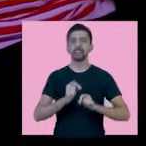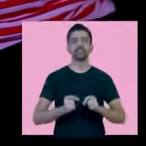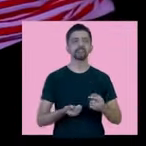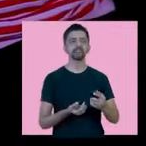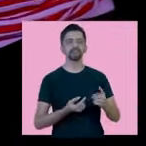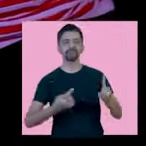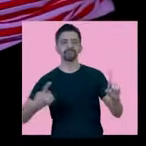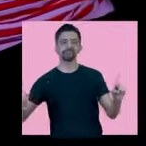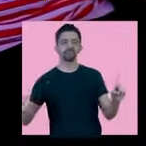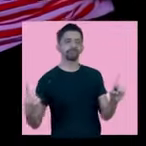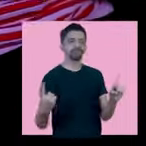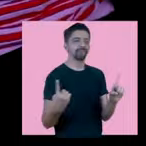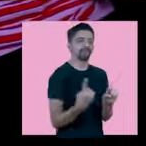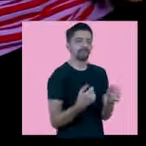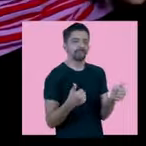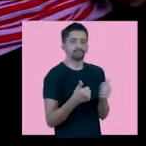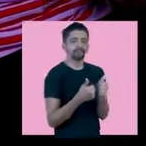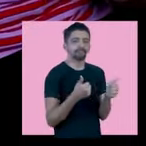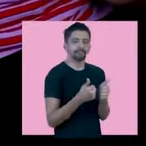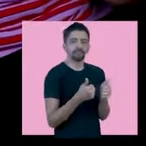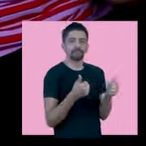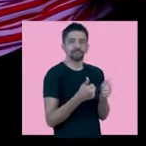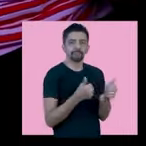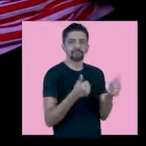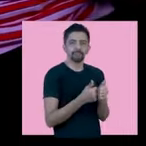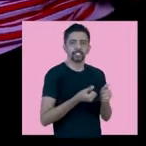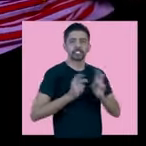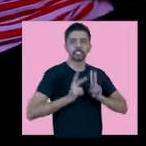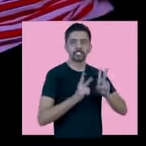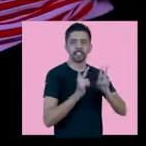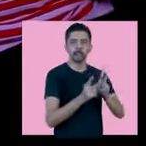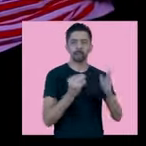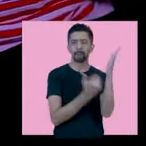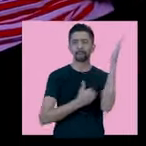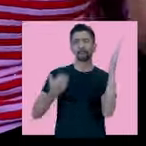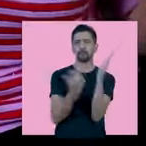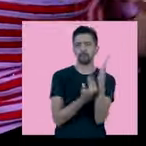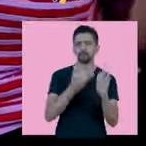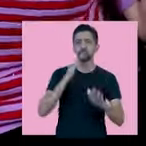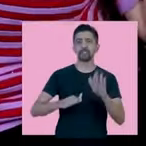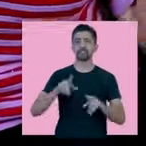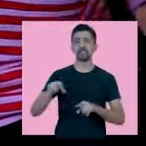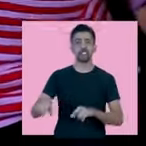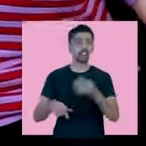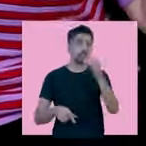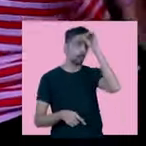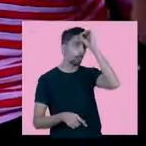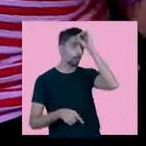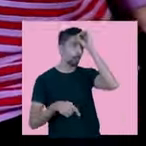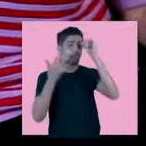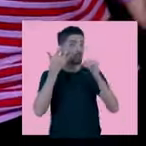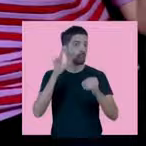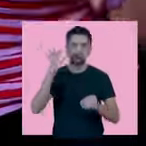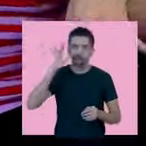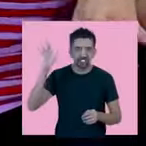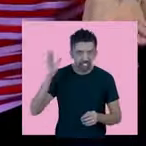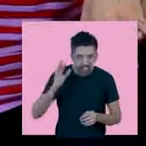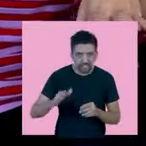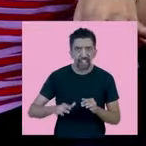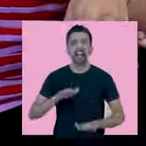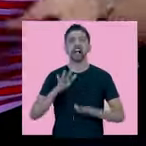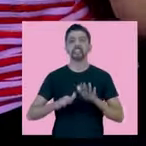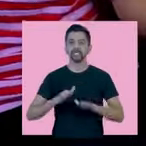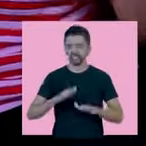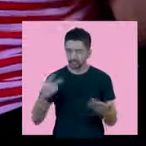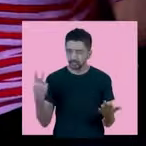dito antes, muitas crianças e adolescentes não sabem que elas estão passando por uma situação de abuso. E embora em muitos casos a vítima apresente uma rejeição